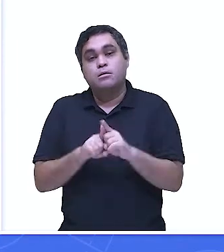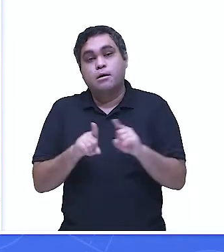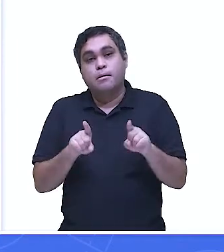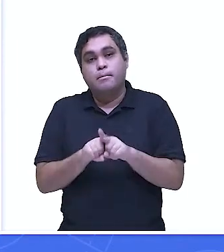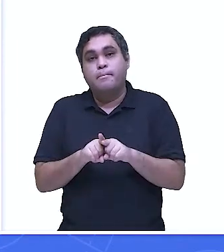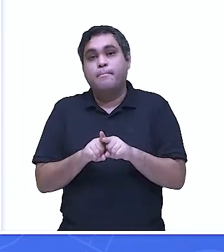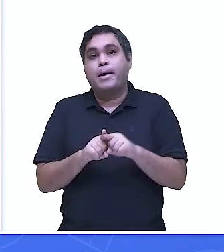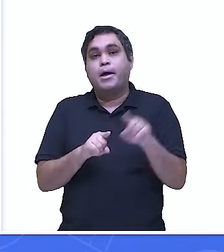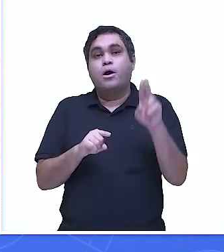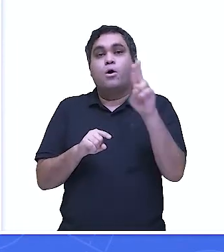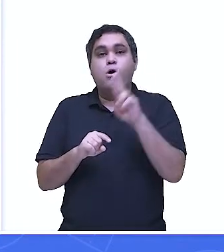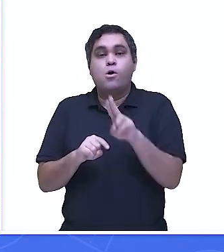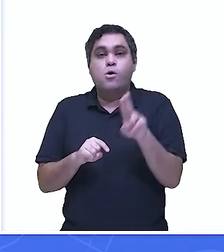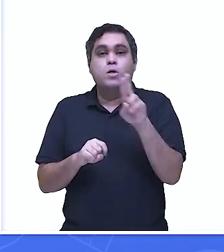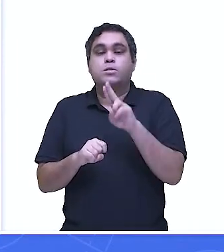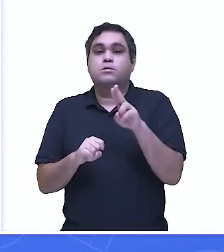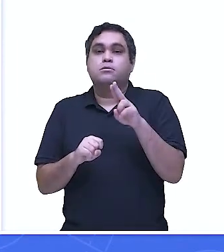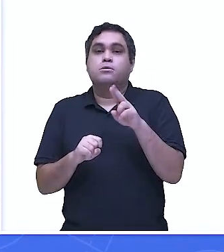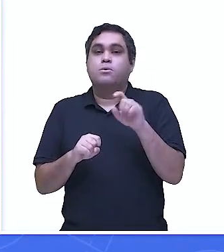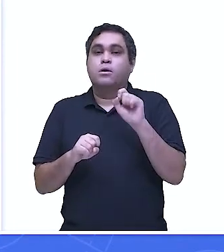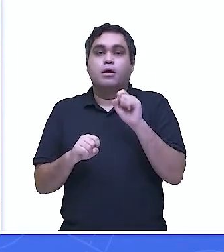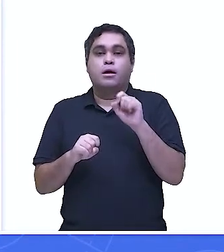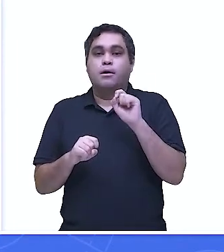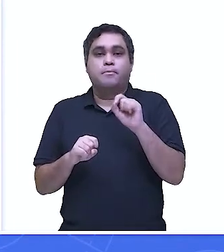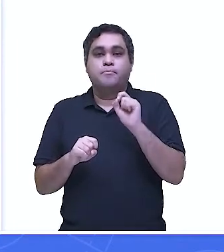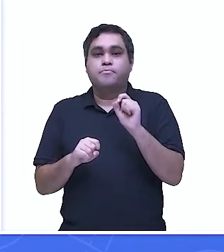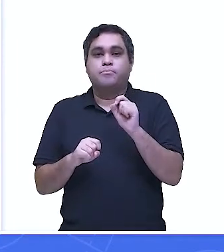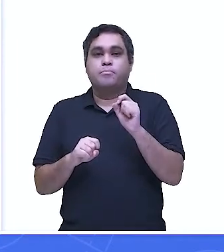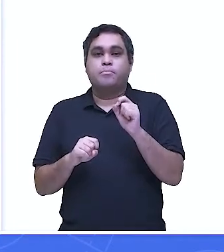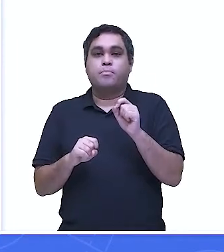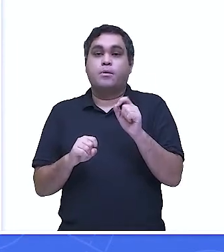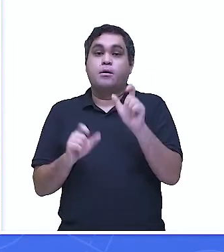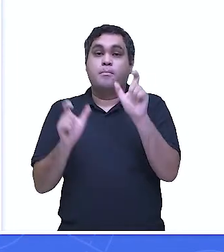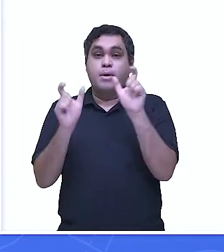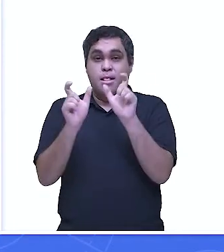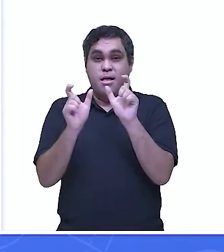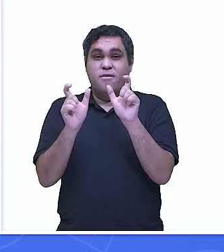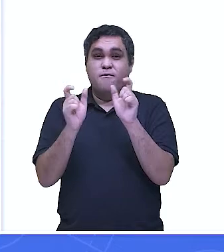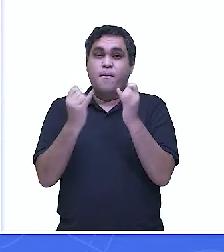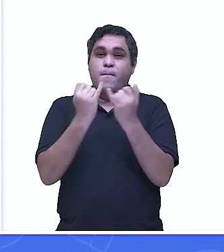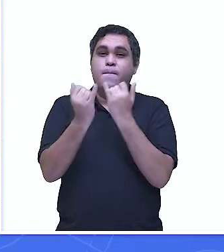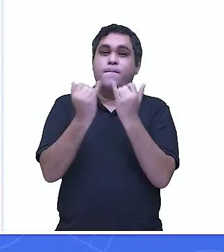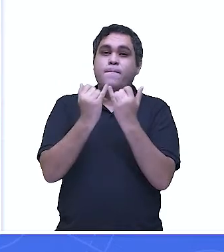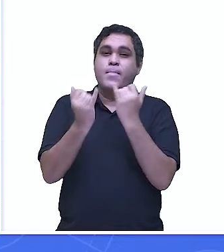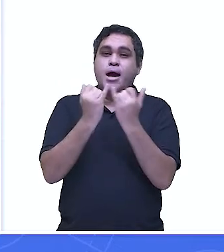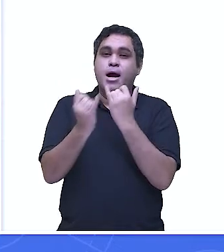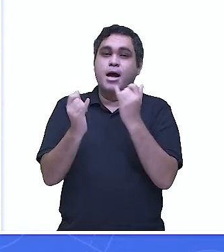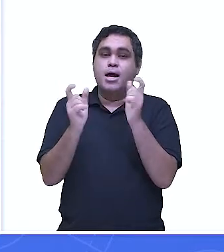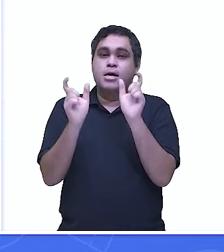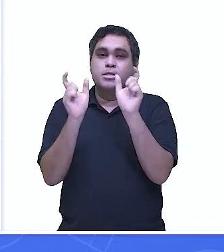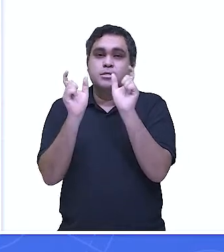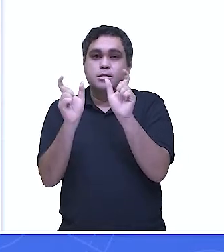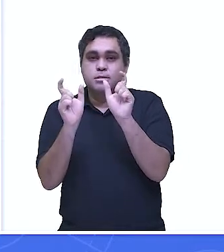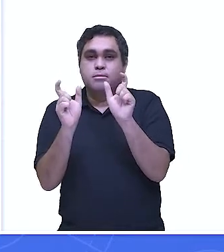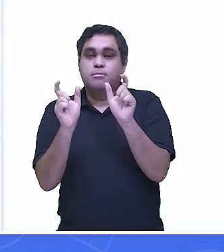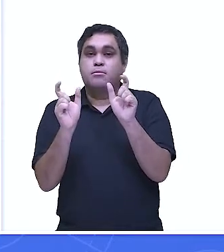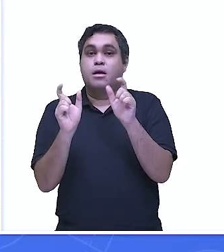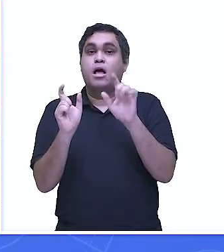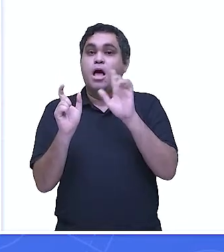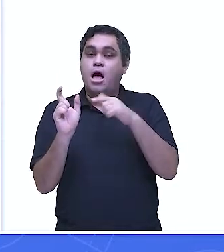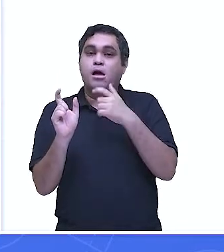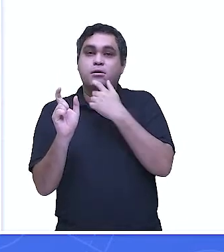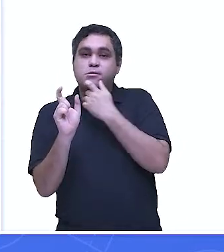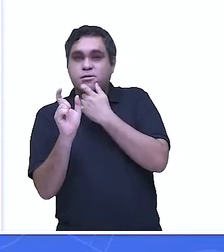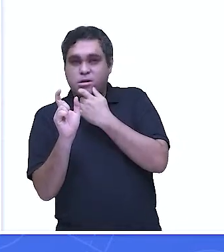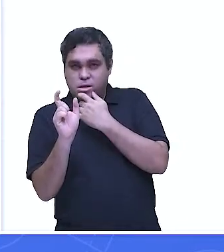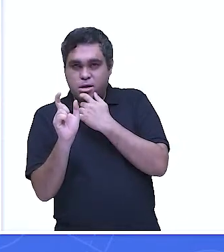muito útil na língua inglesa, que são as palavras cognatas, que são aquelas palavras que estão escritas em inglês, mas